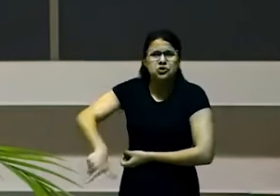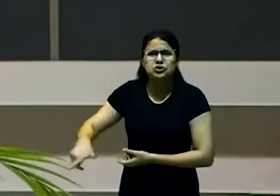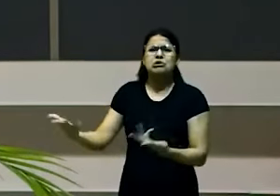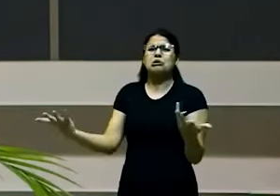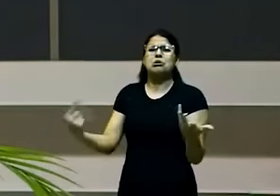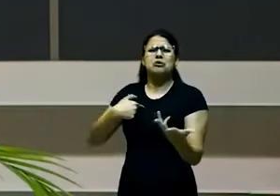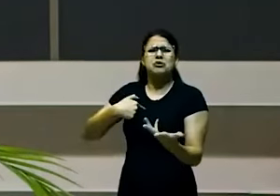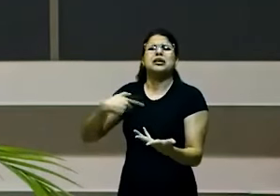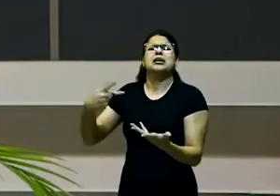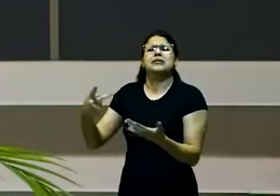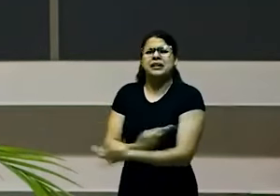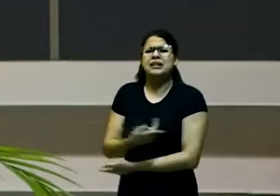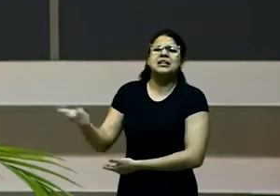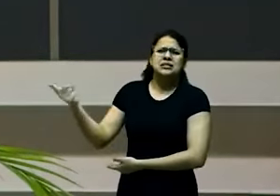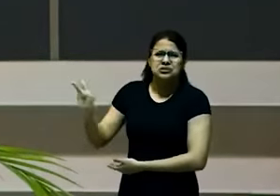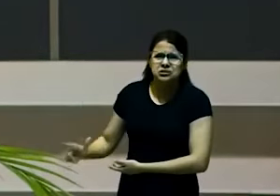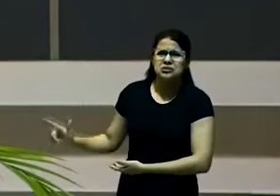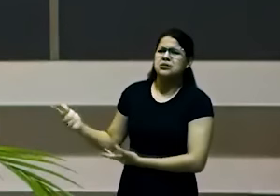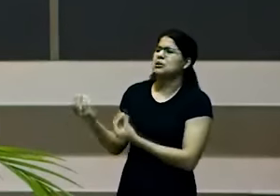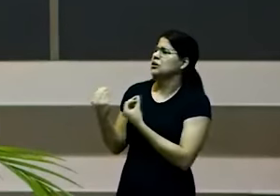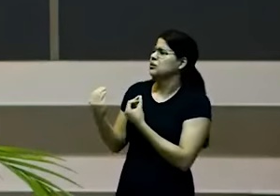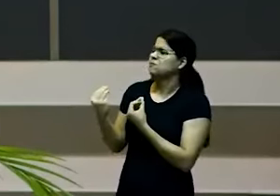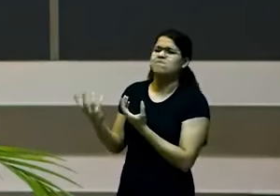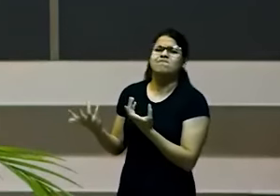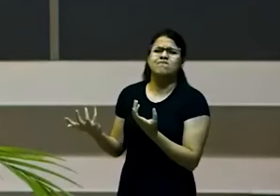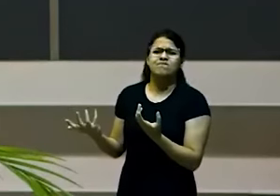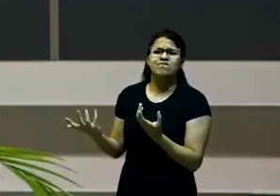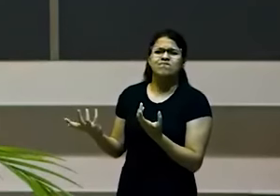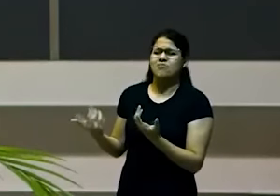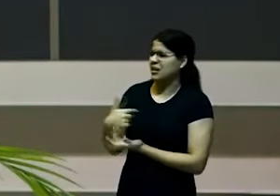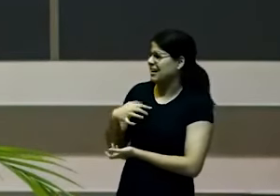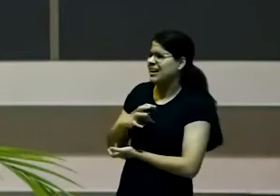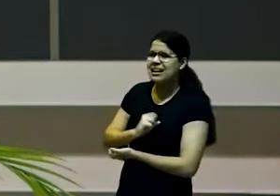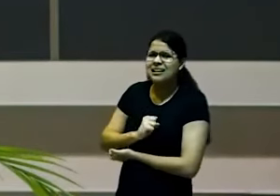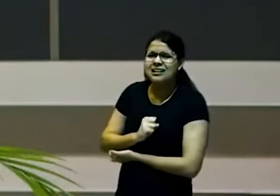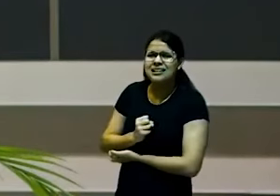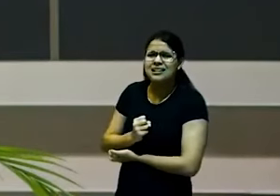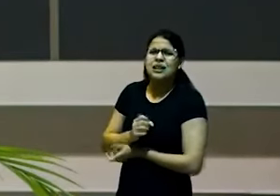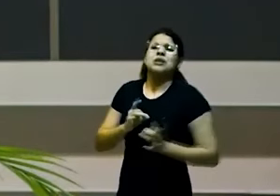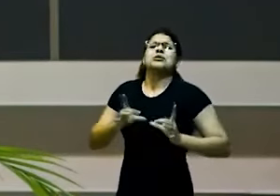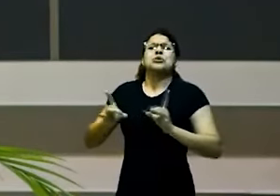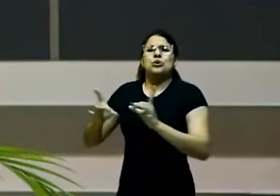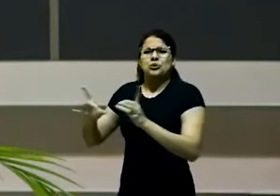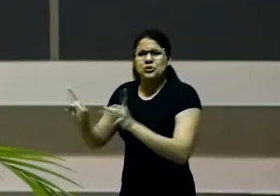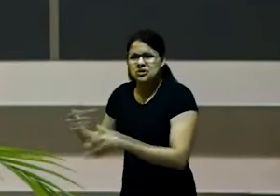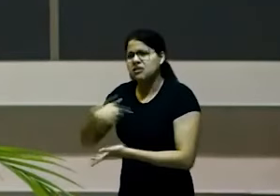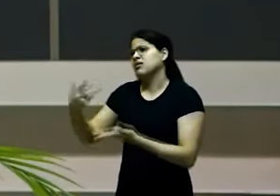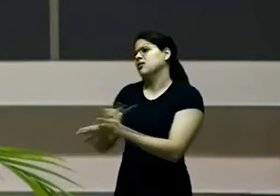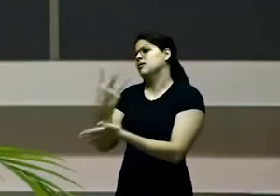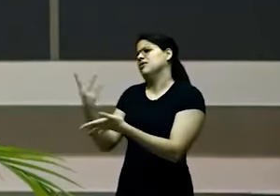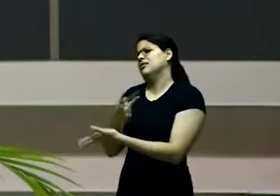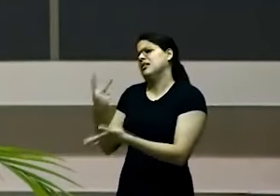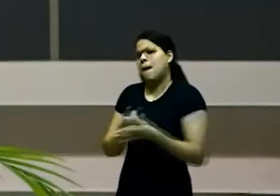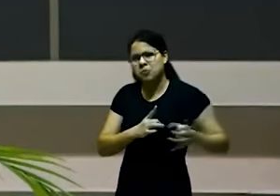novo Como é que eu vou dizer para ele eu olho no olho que eu amo se todo dia eu tropeço E caio no